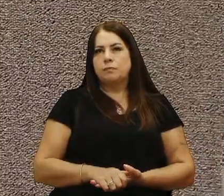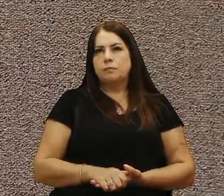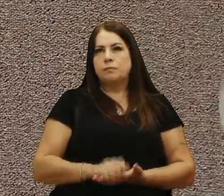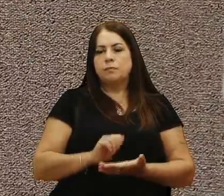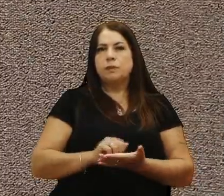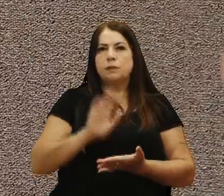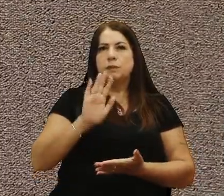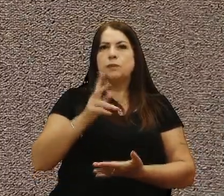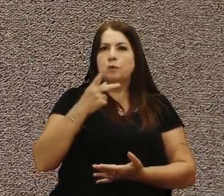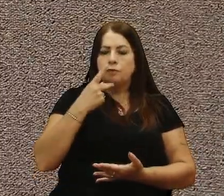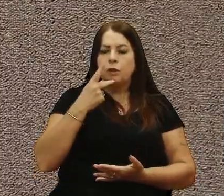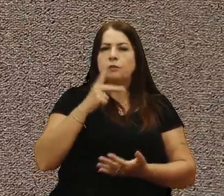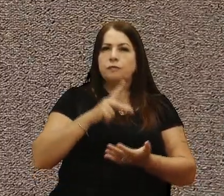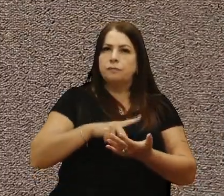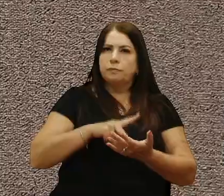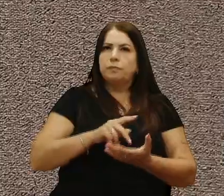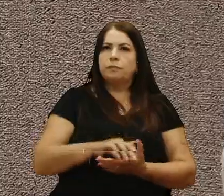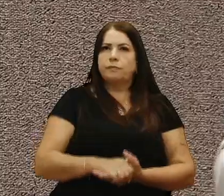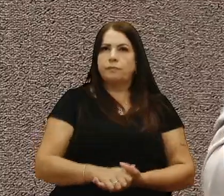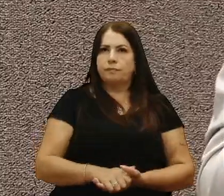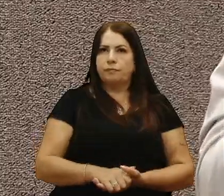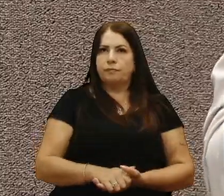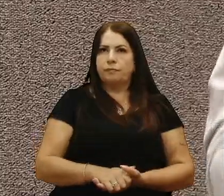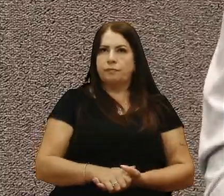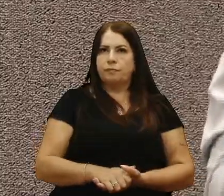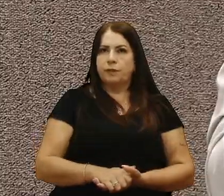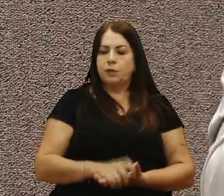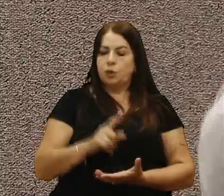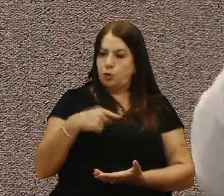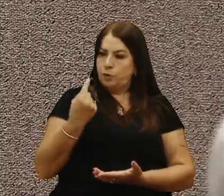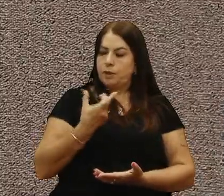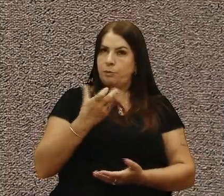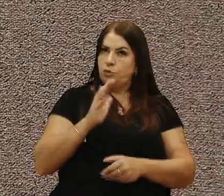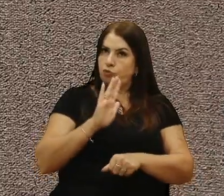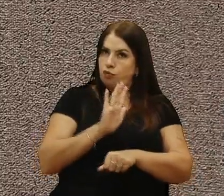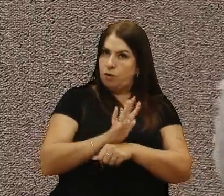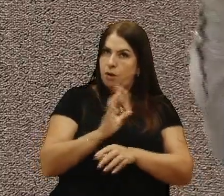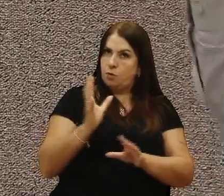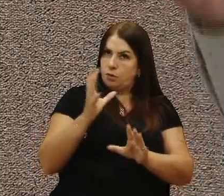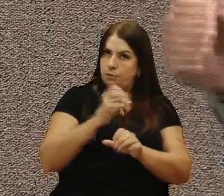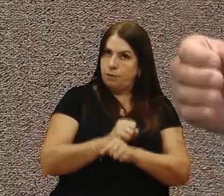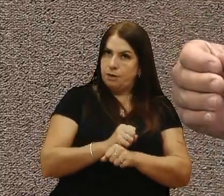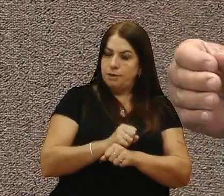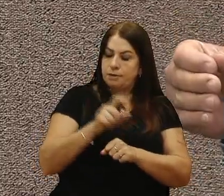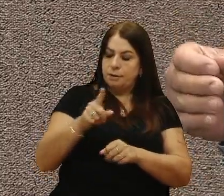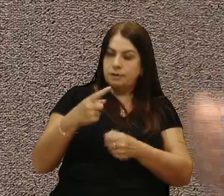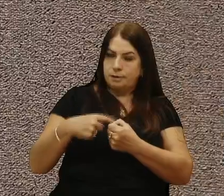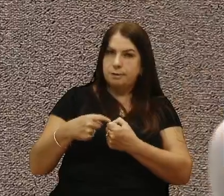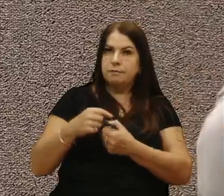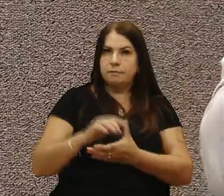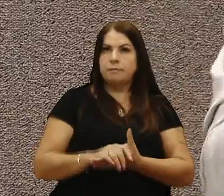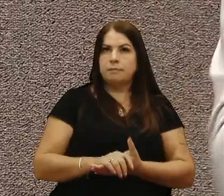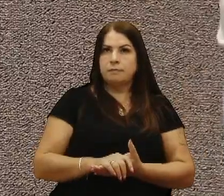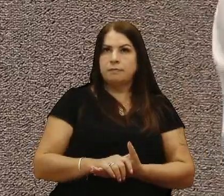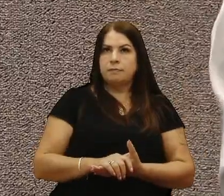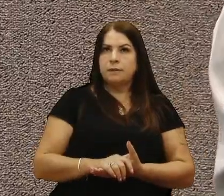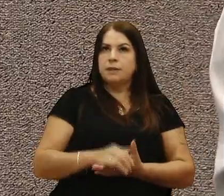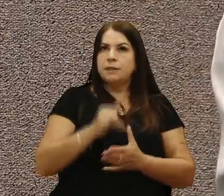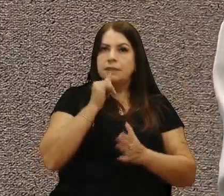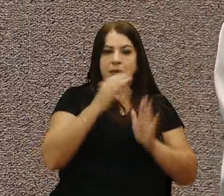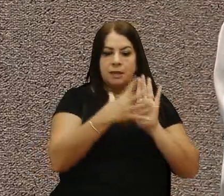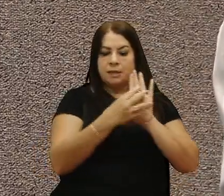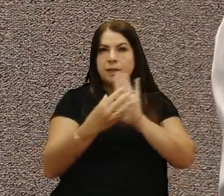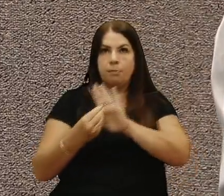Eu digo sinceramente, se nós queremos ajudar os animais aqui na nossa cidade, e ser